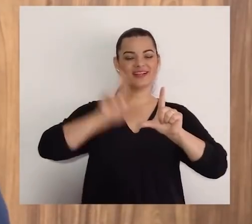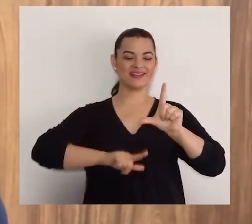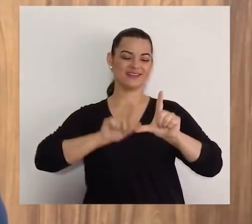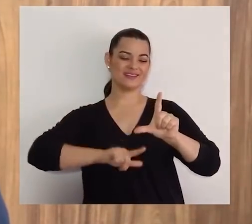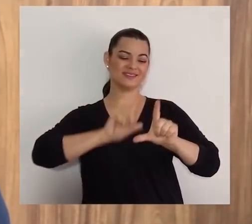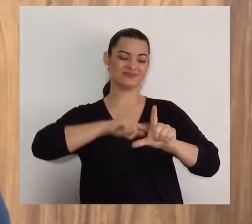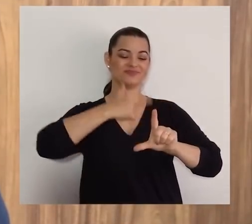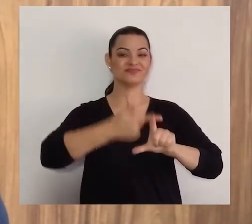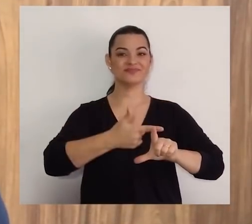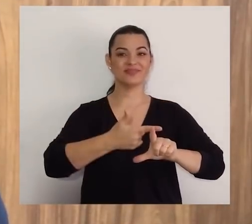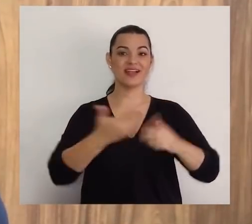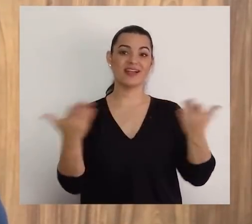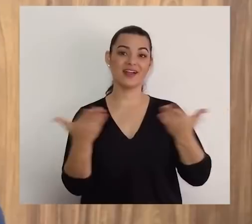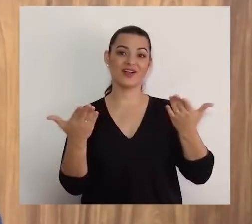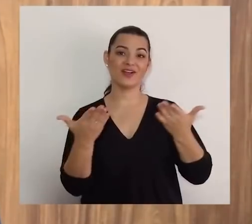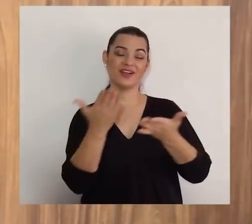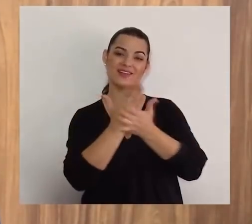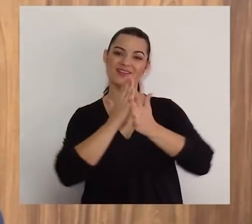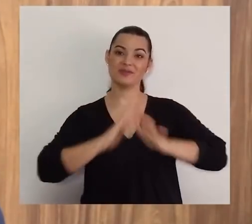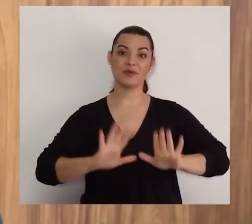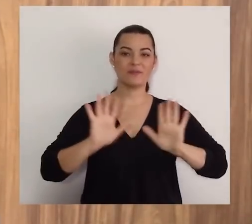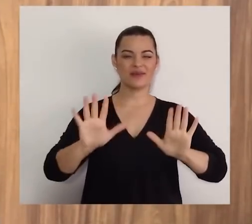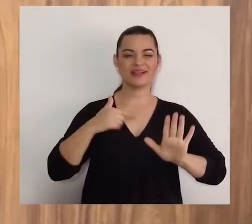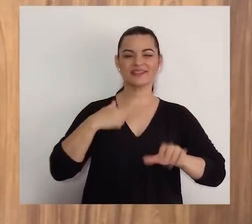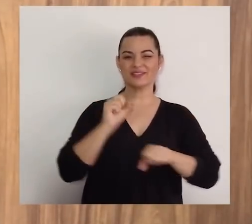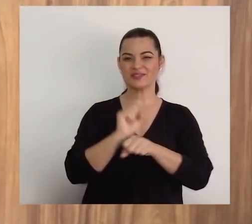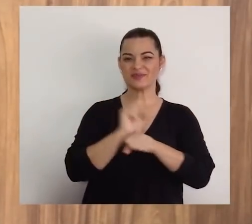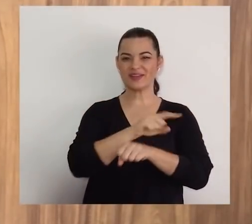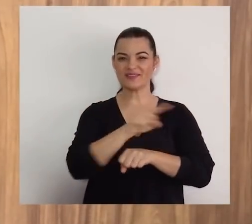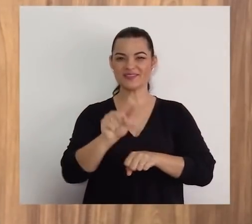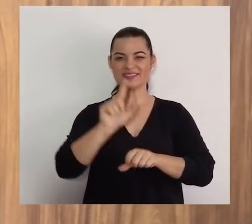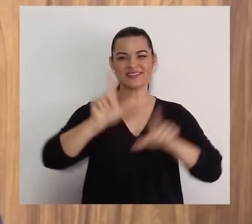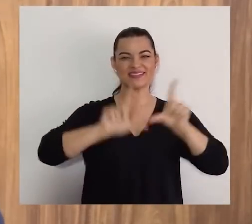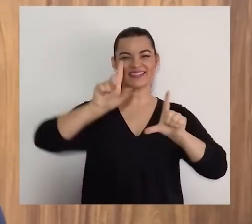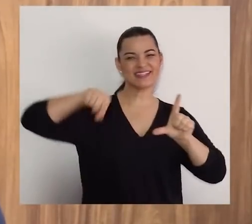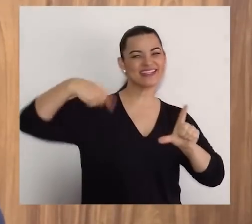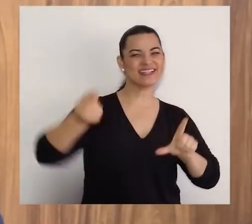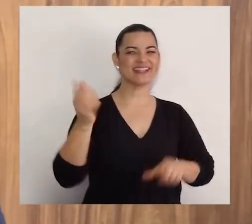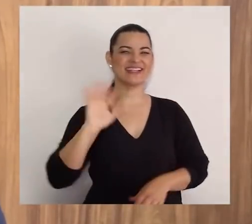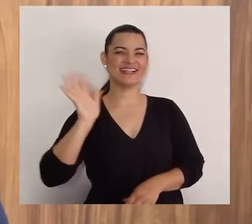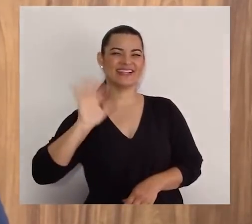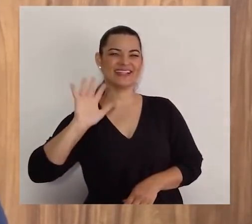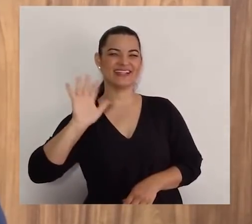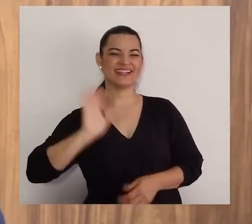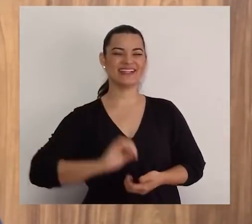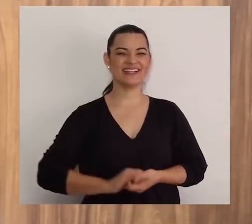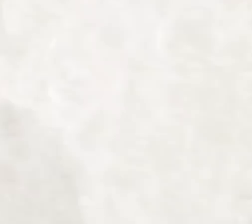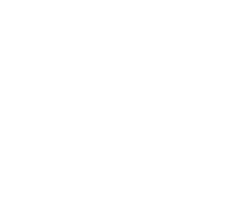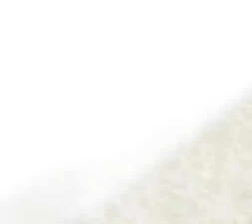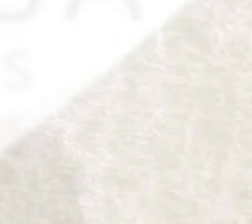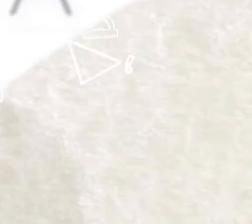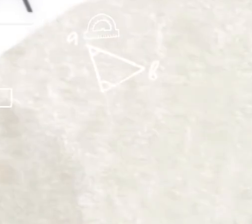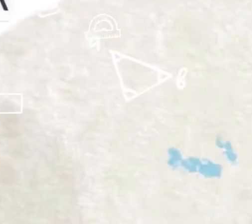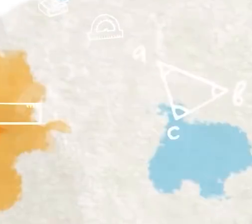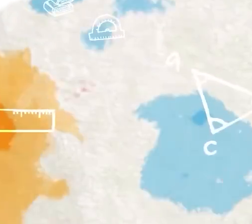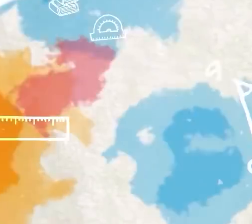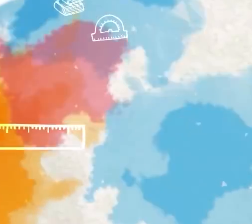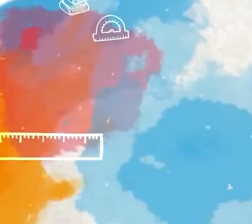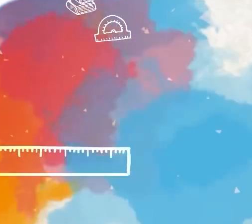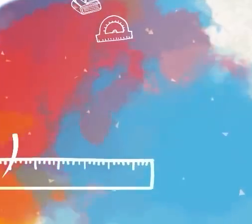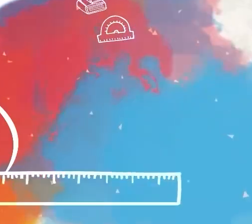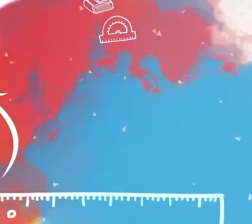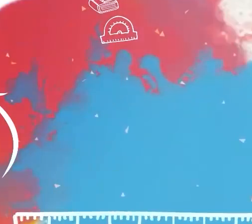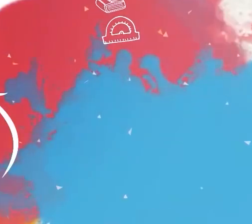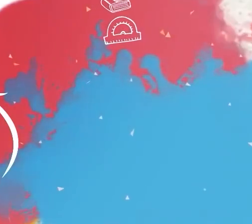para familiares, pessoas de sua convivência ou para os seus colegas de turma. Se preferir, poste uma foto sua com um